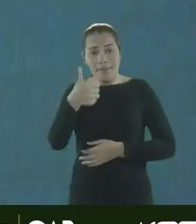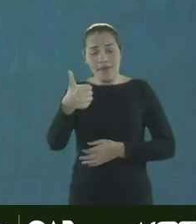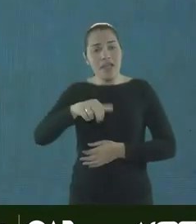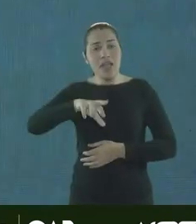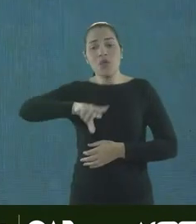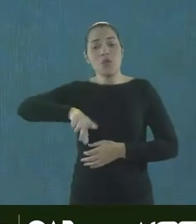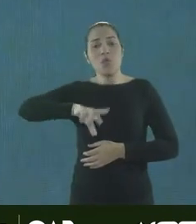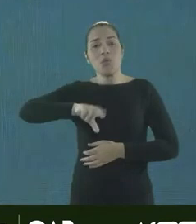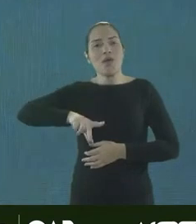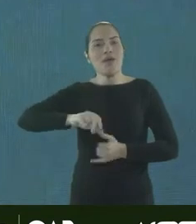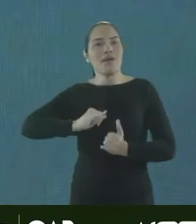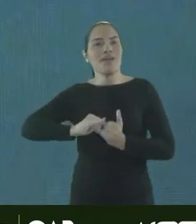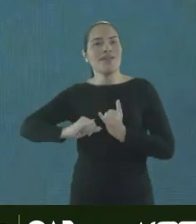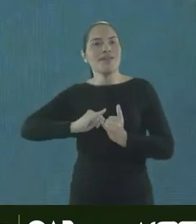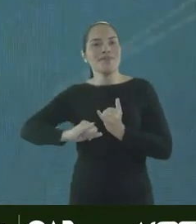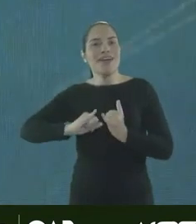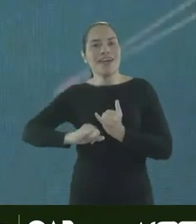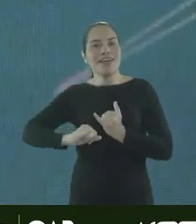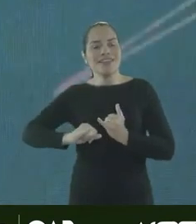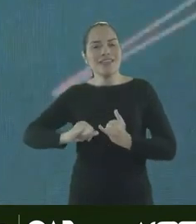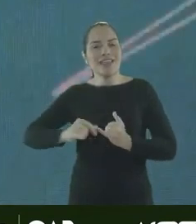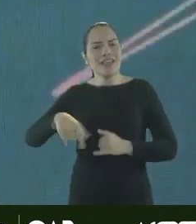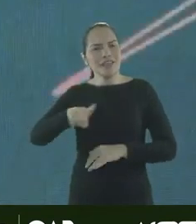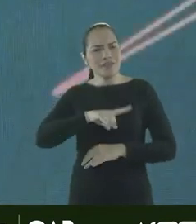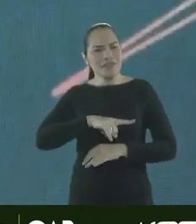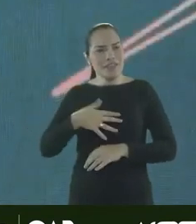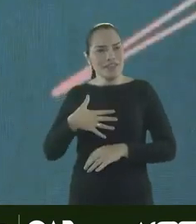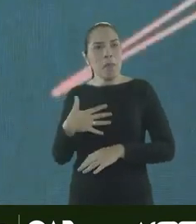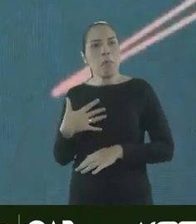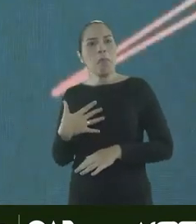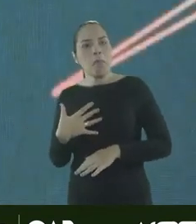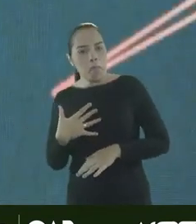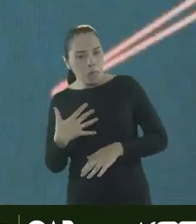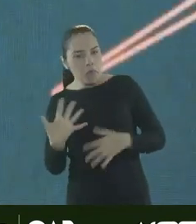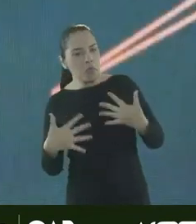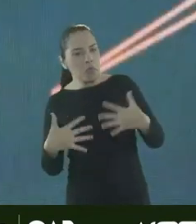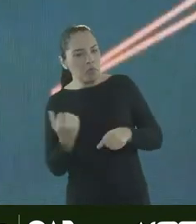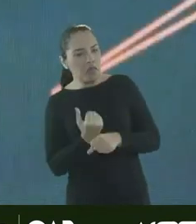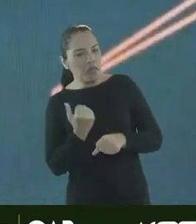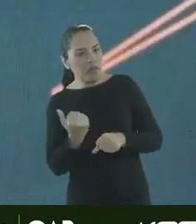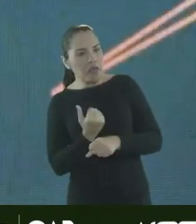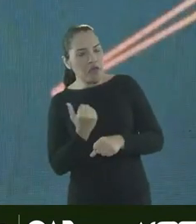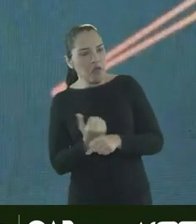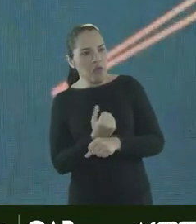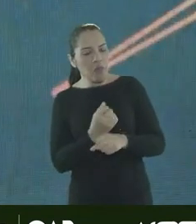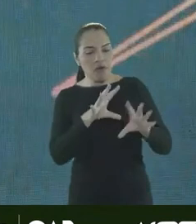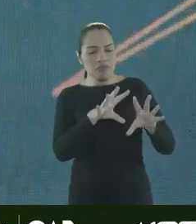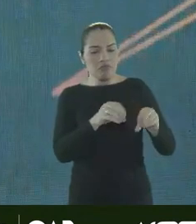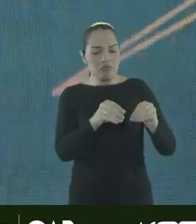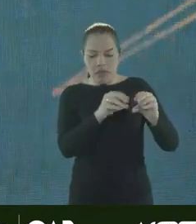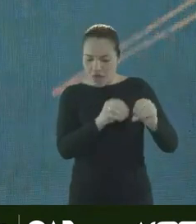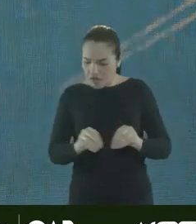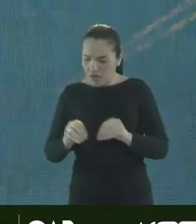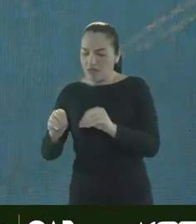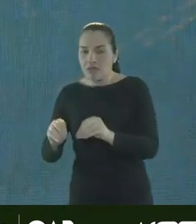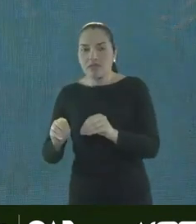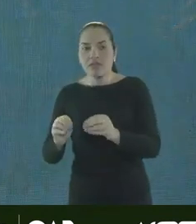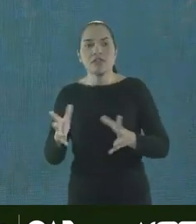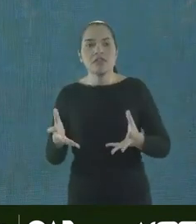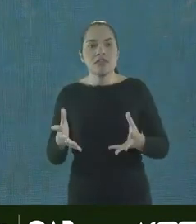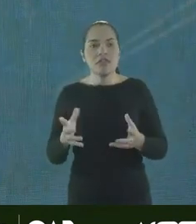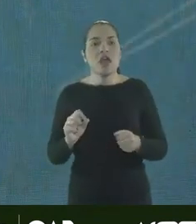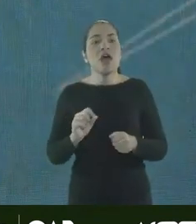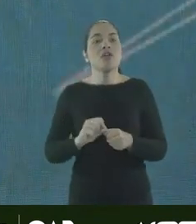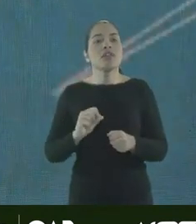que parecia que vocês eram muito interessados nessa obra da engorda Mas vamos lá eh está sendo feito